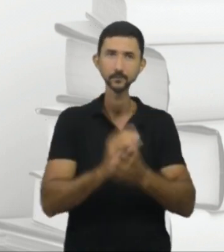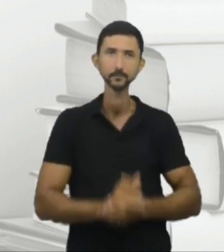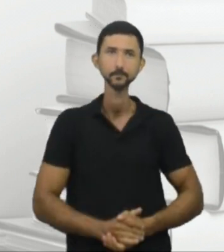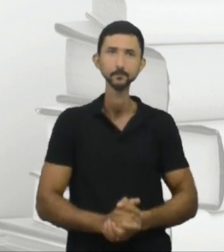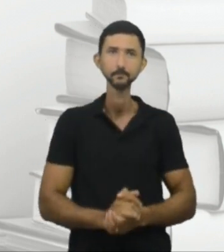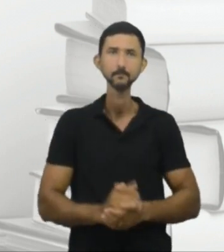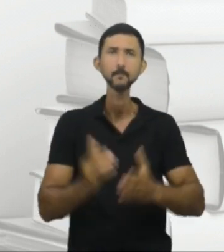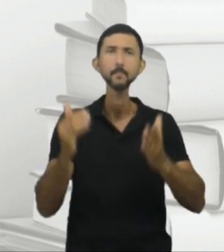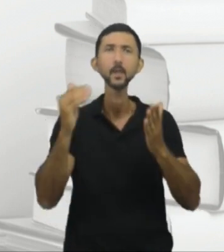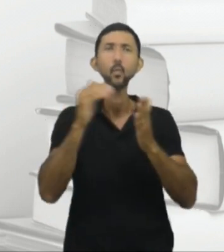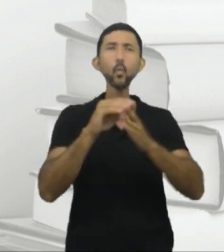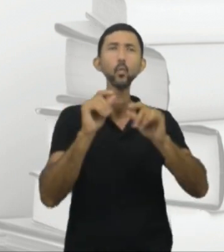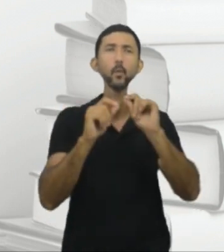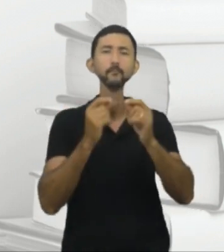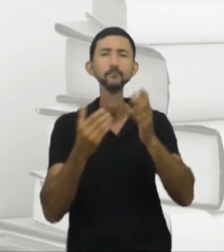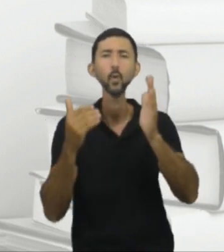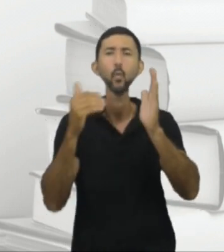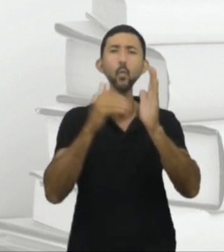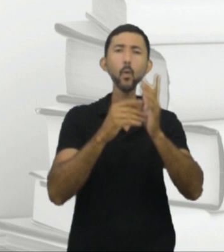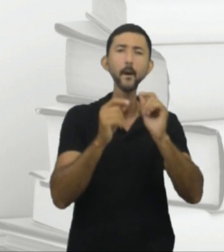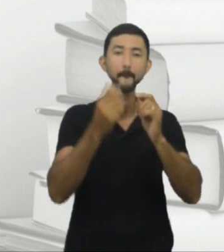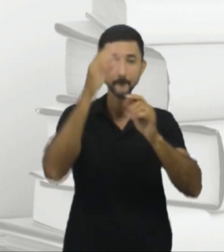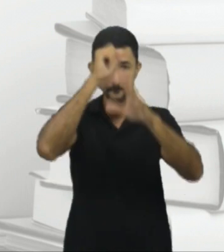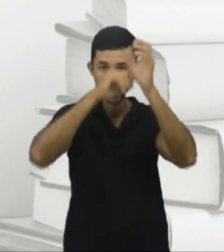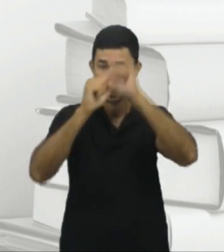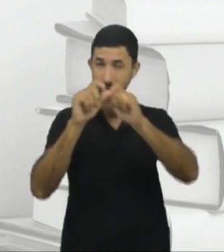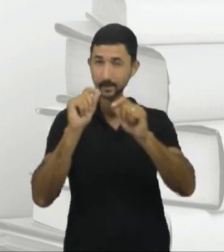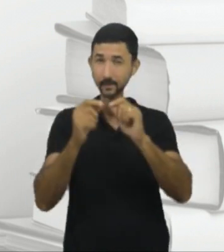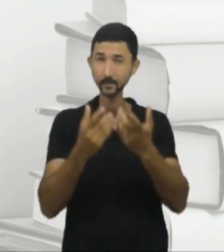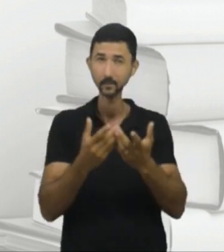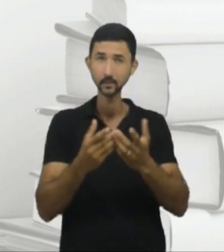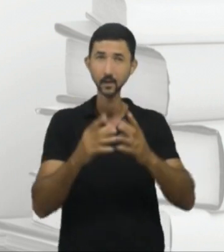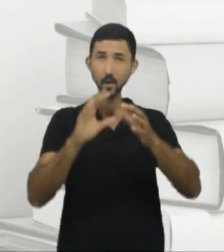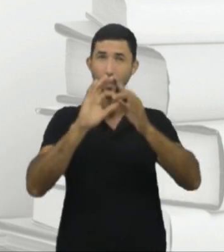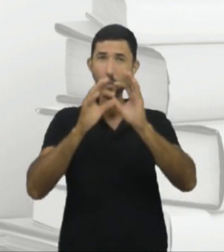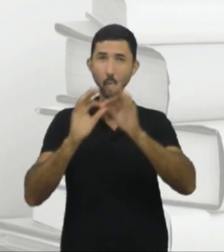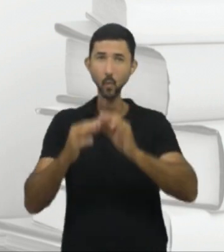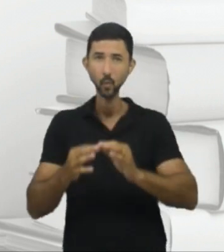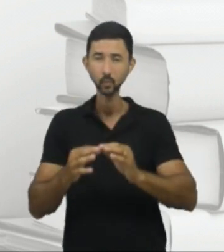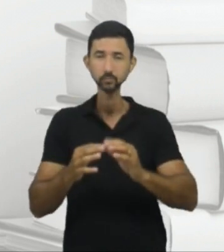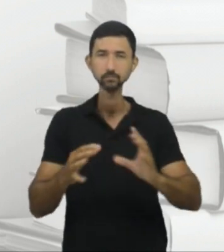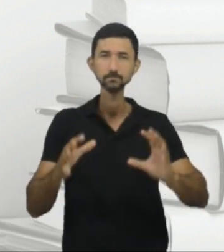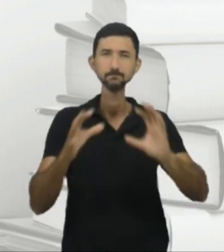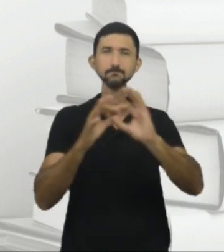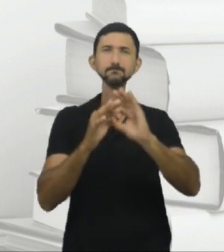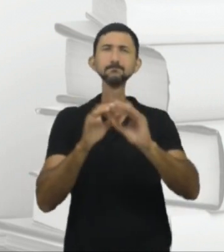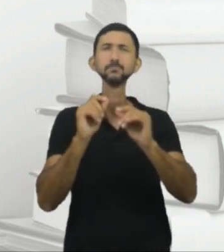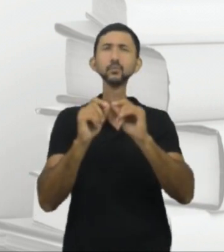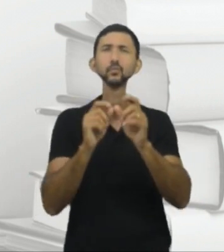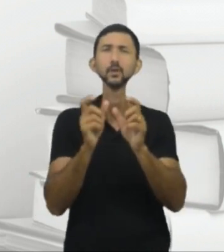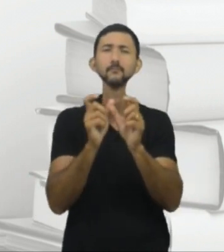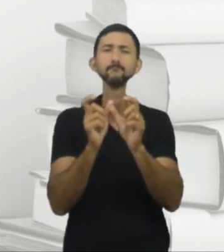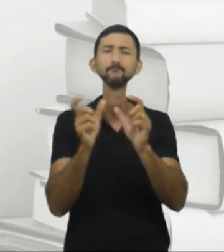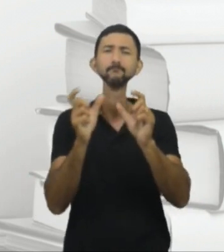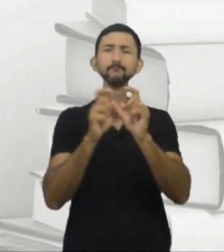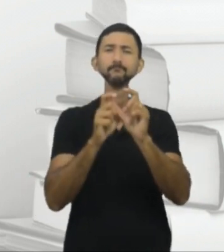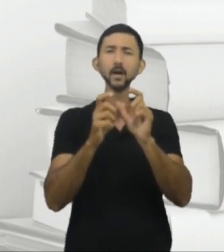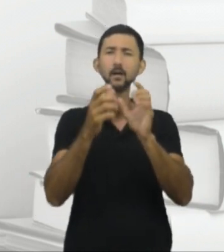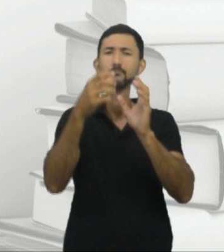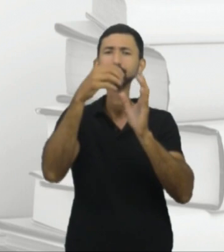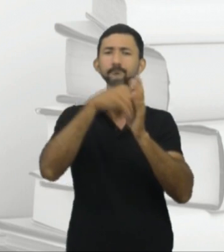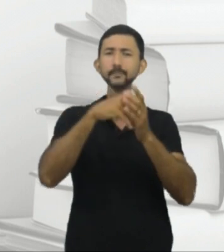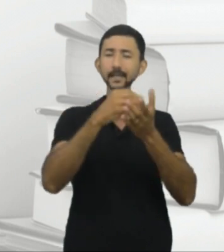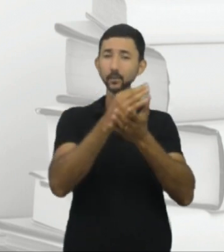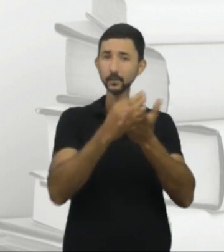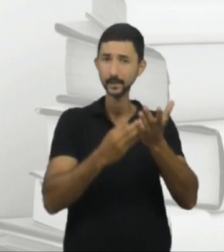por último, nós vamos aprender também o que são as conjunções e qual é o papel delas dentro